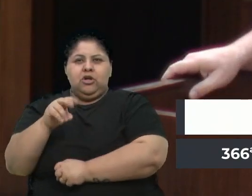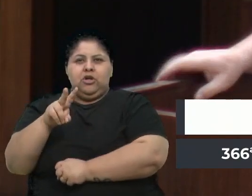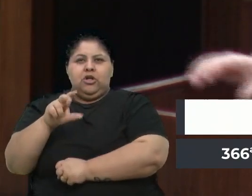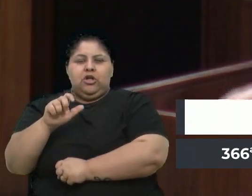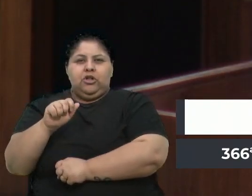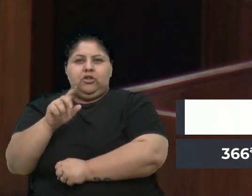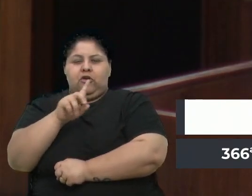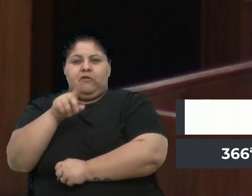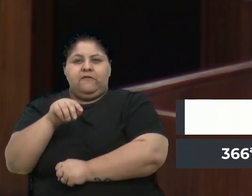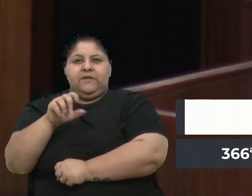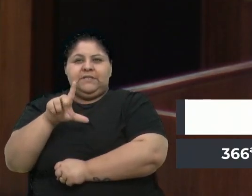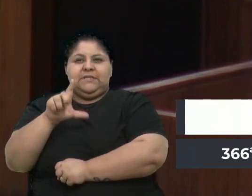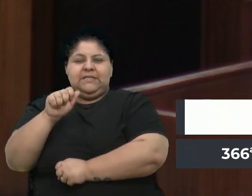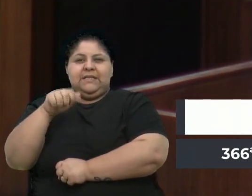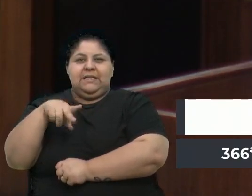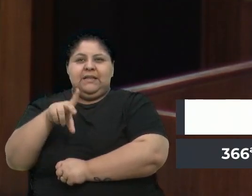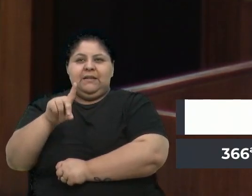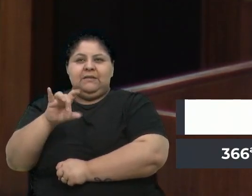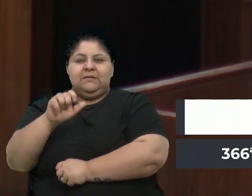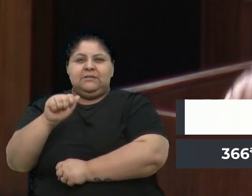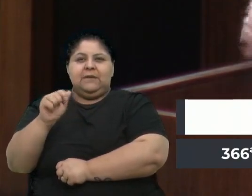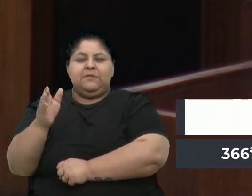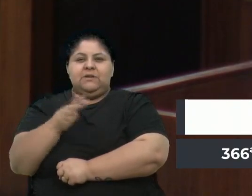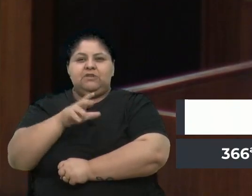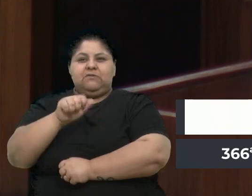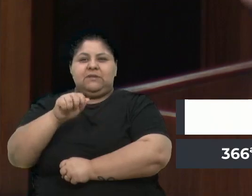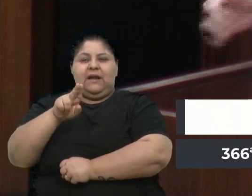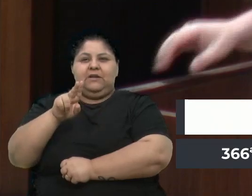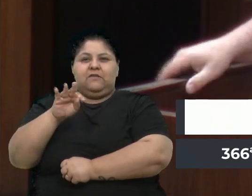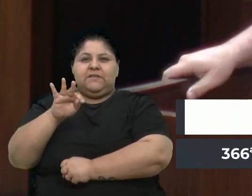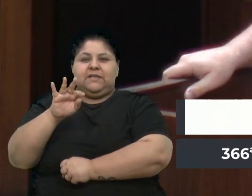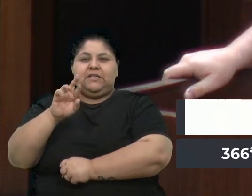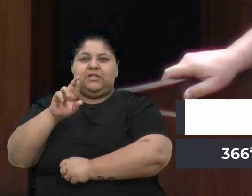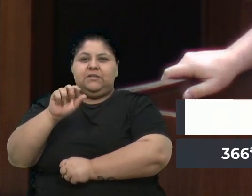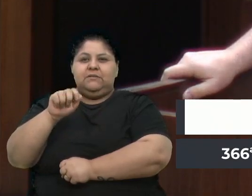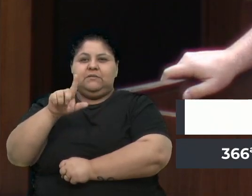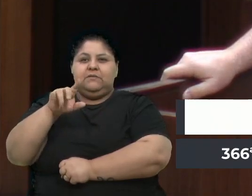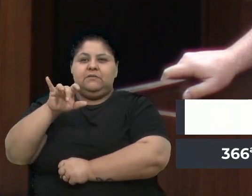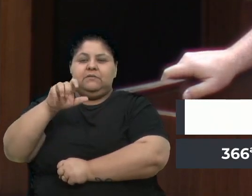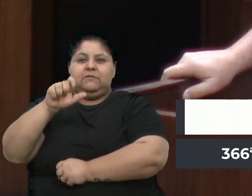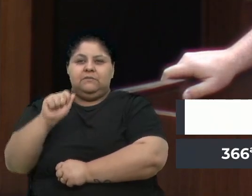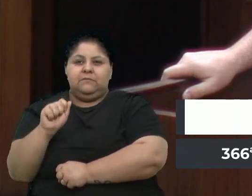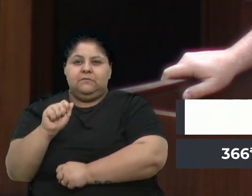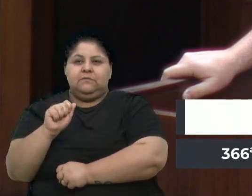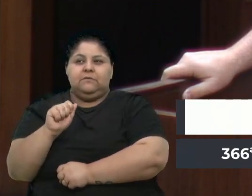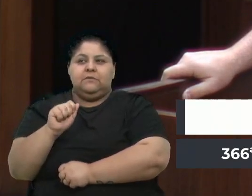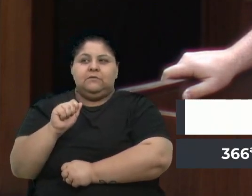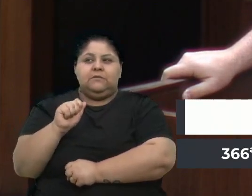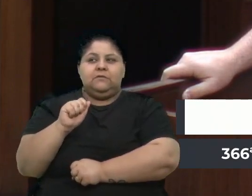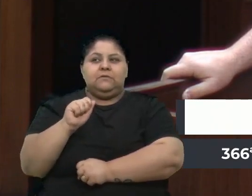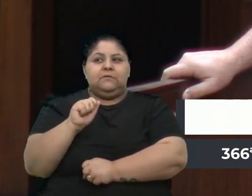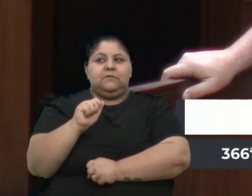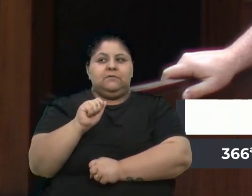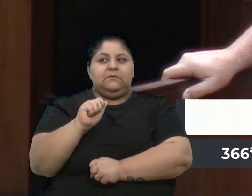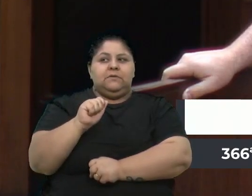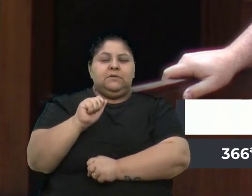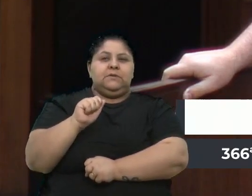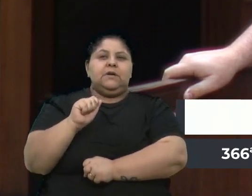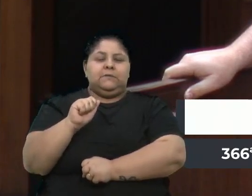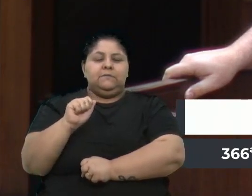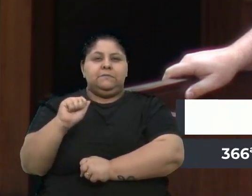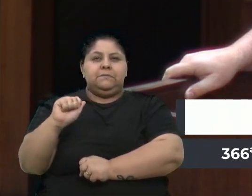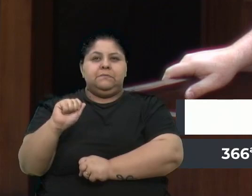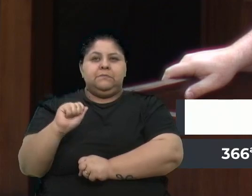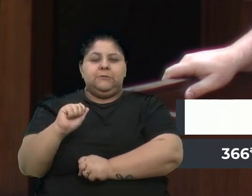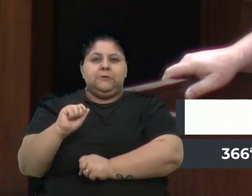sucesso. Por que eu falo isso, vereador Fiuza, e pedir seu espaço hoje para poder trazer esse assunto? Porque